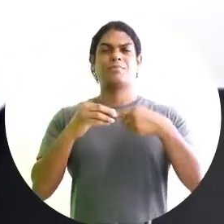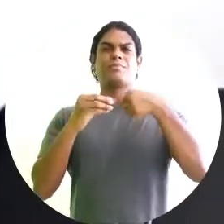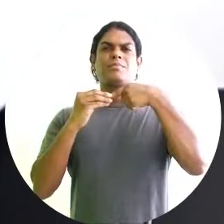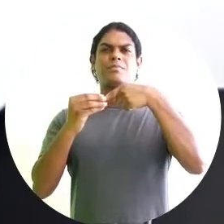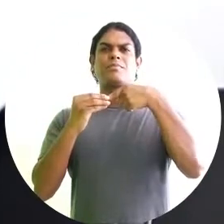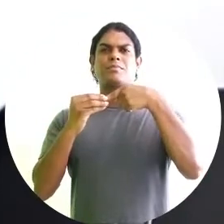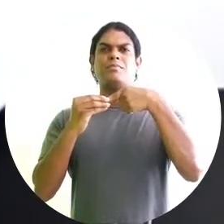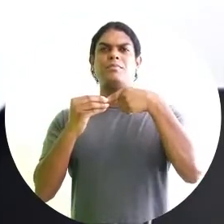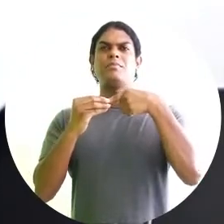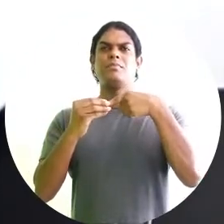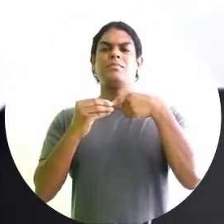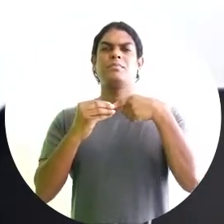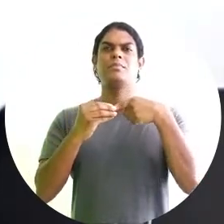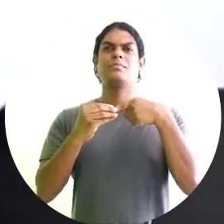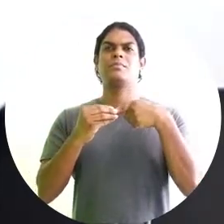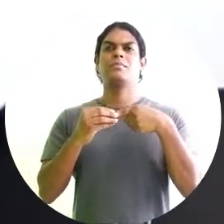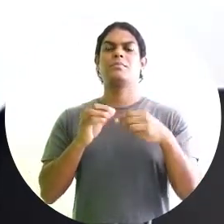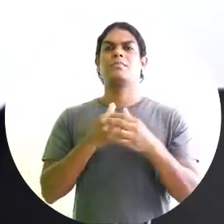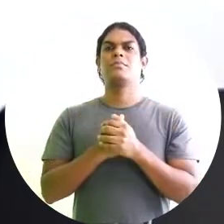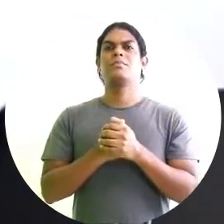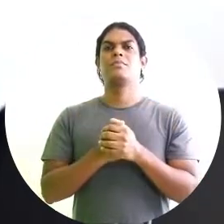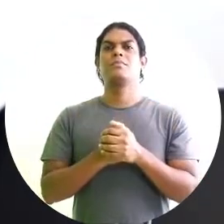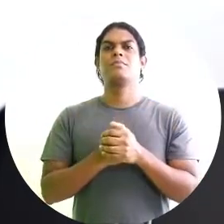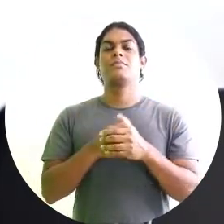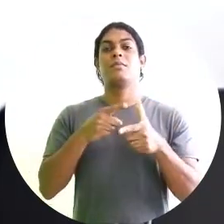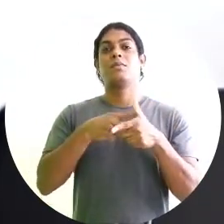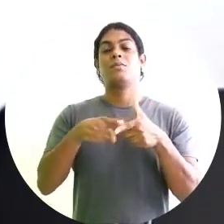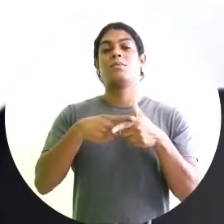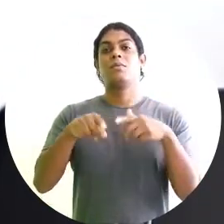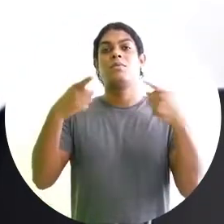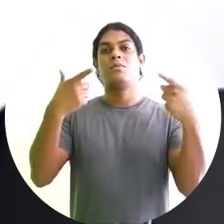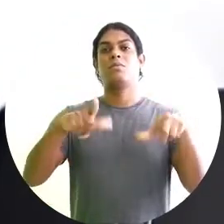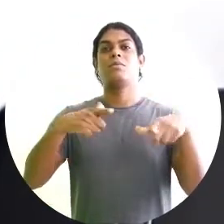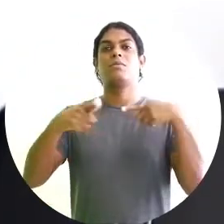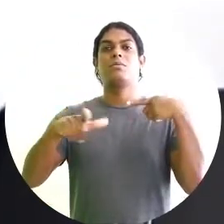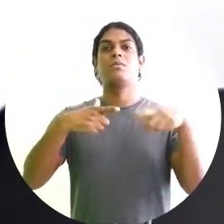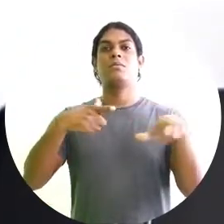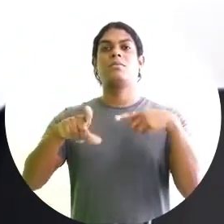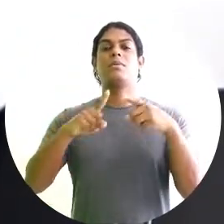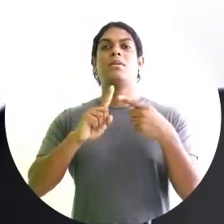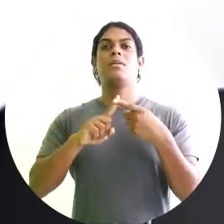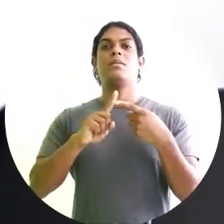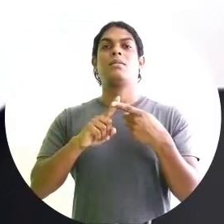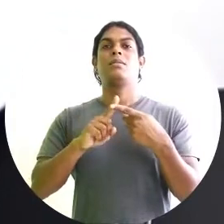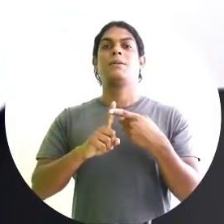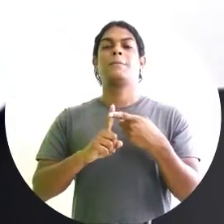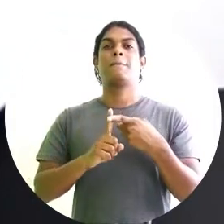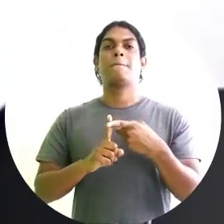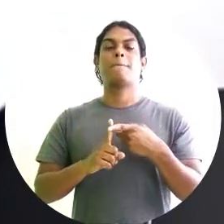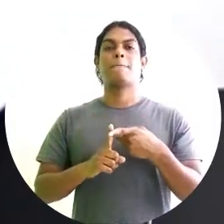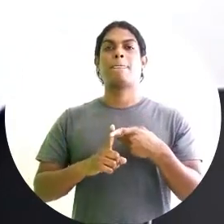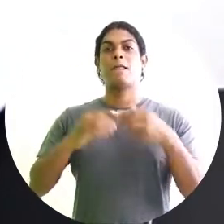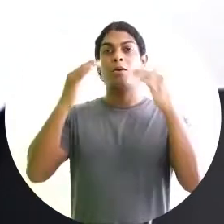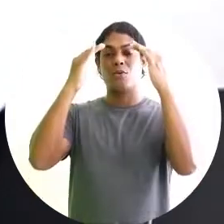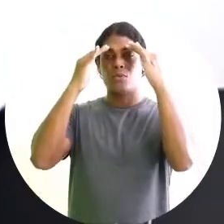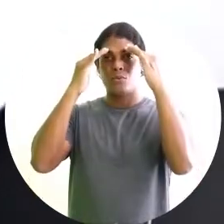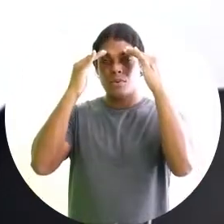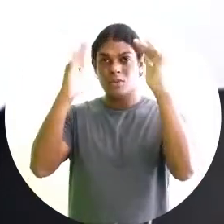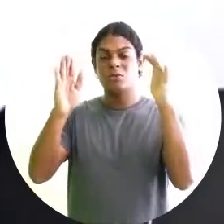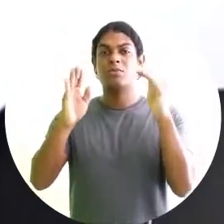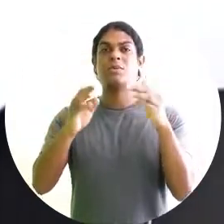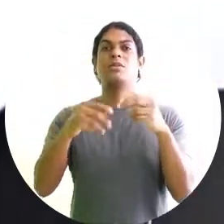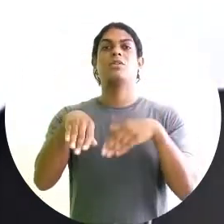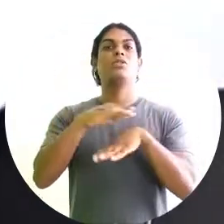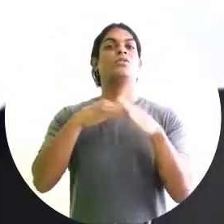de infração no ambiente de trabalho e a construção do comprometimento dos colaboradores.